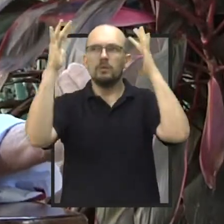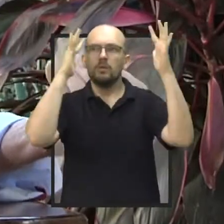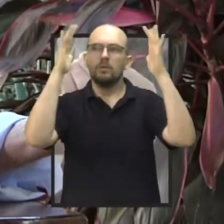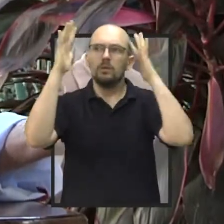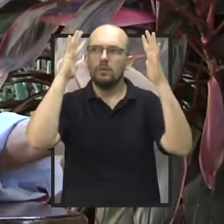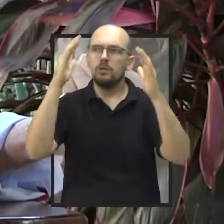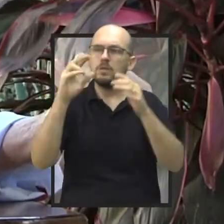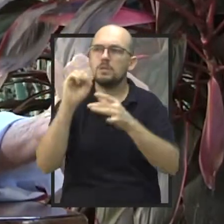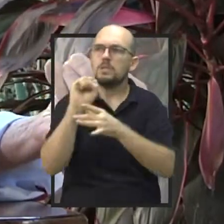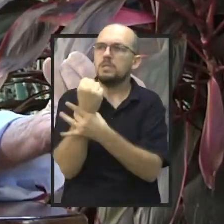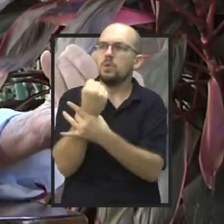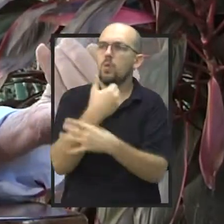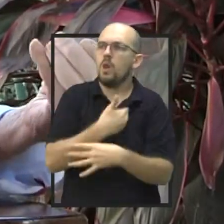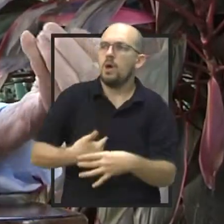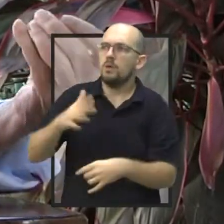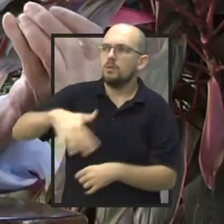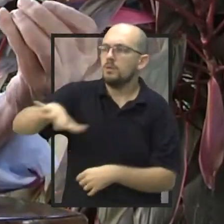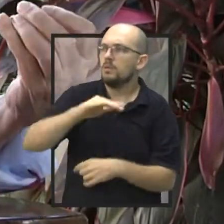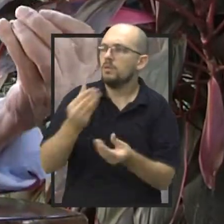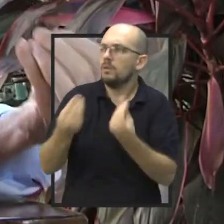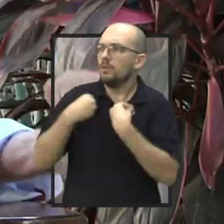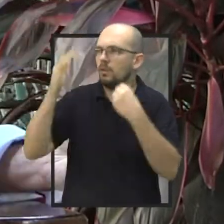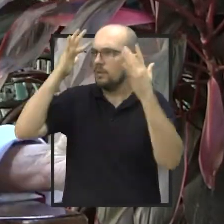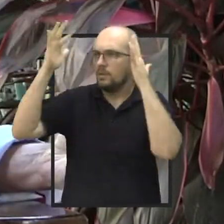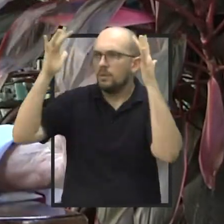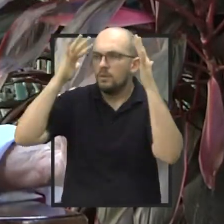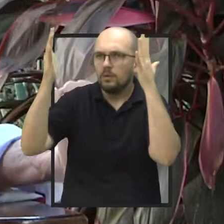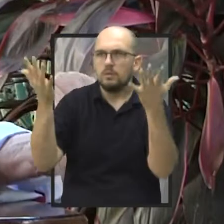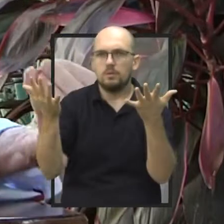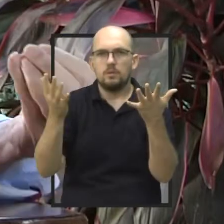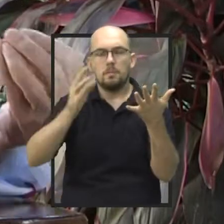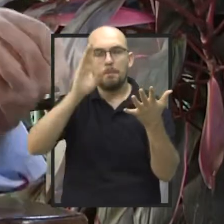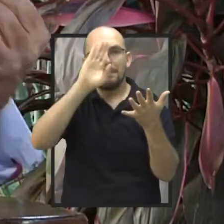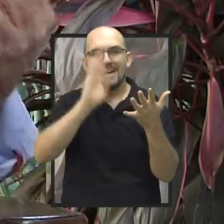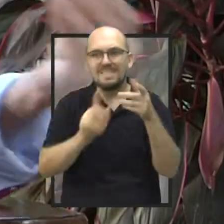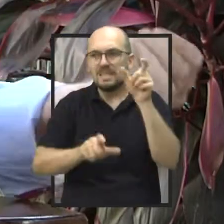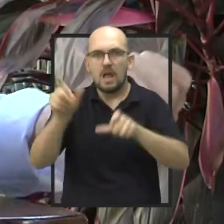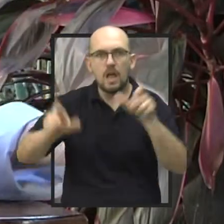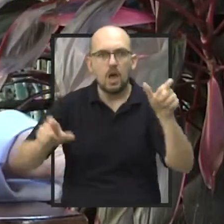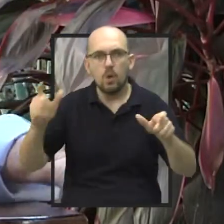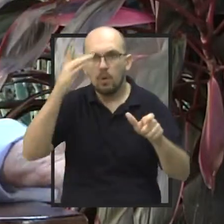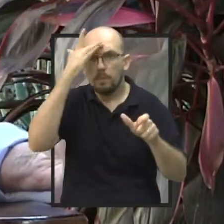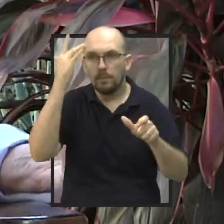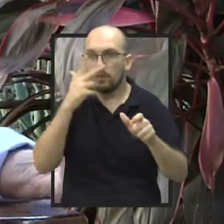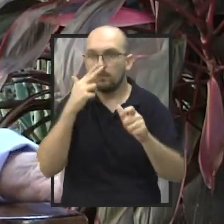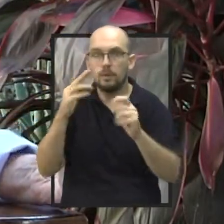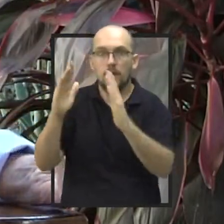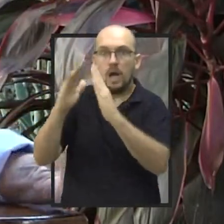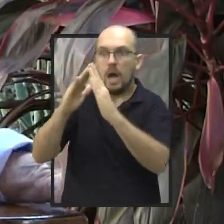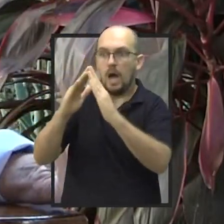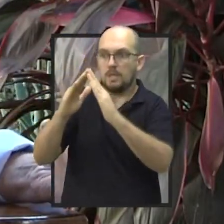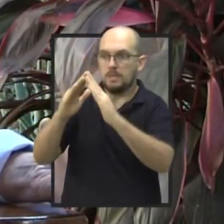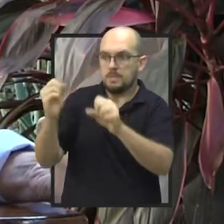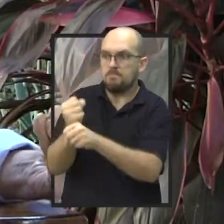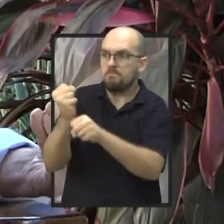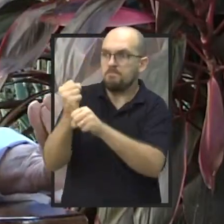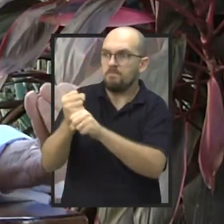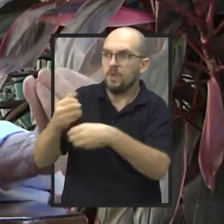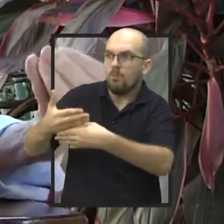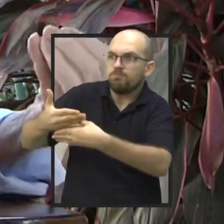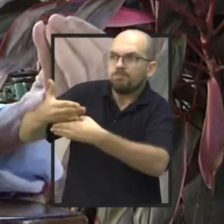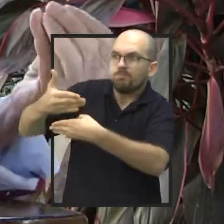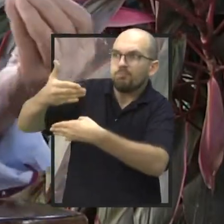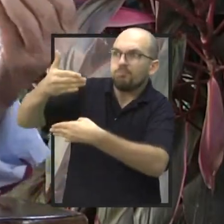pública. Comecei a pensar no brasileiro fechando suas casas com grade, os seus